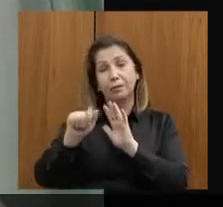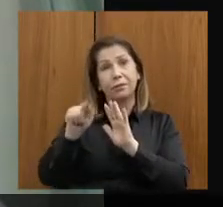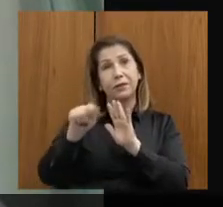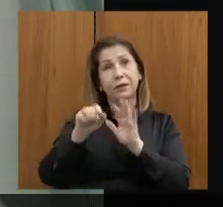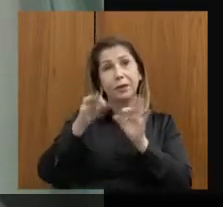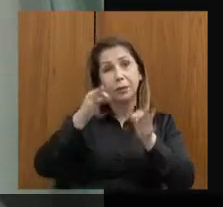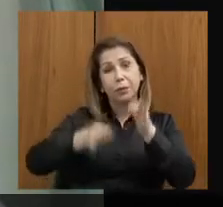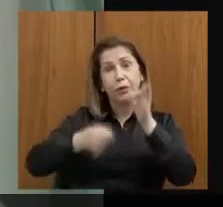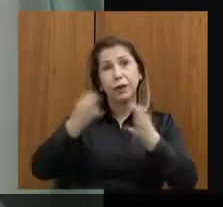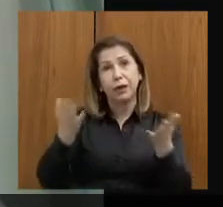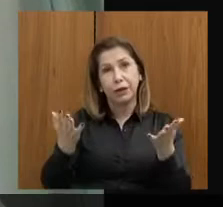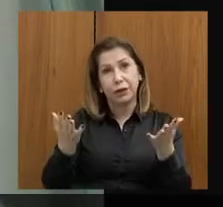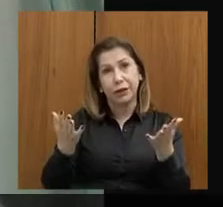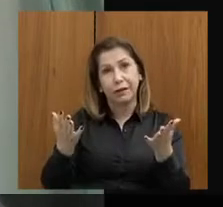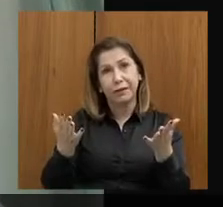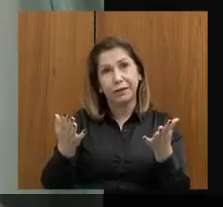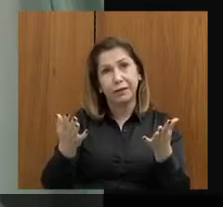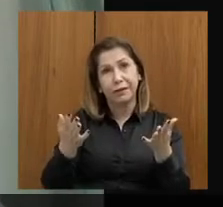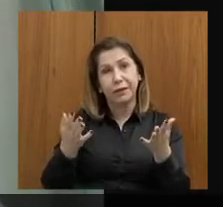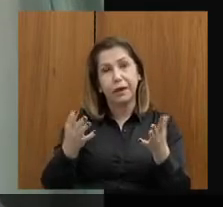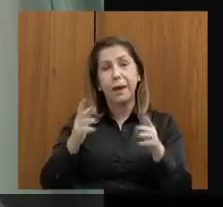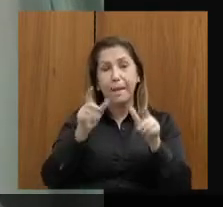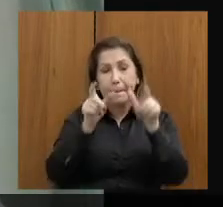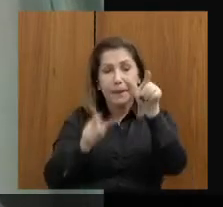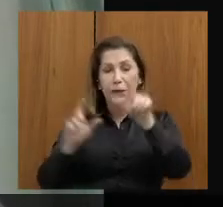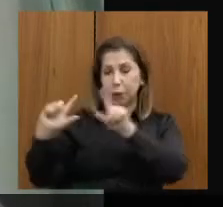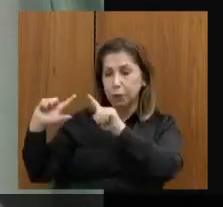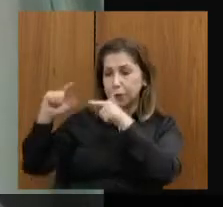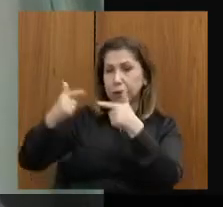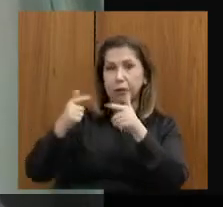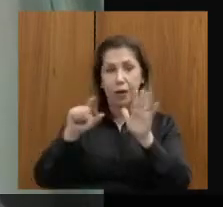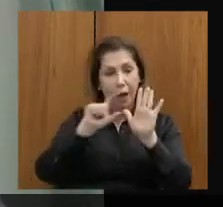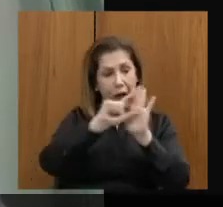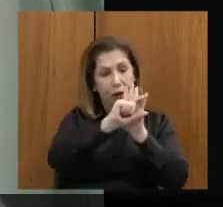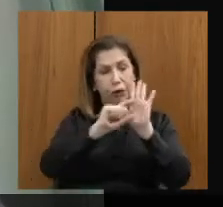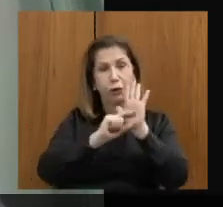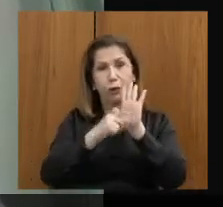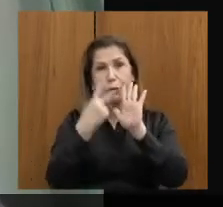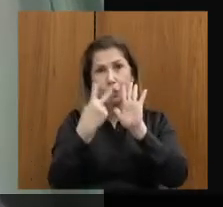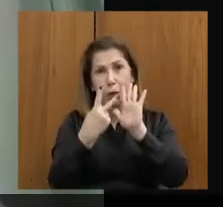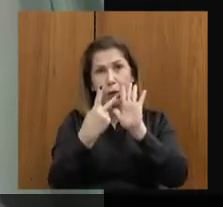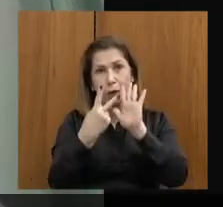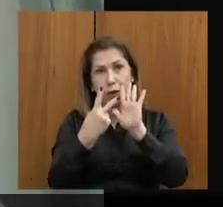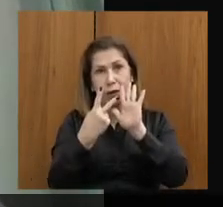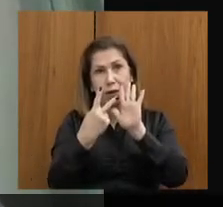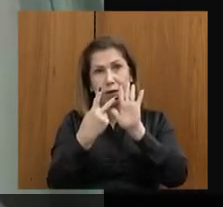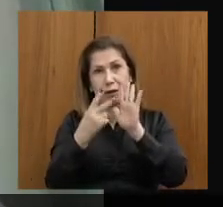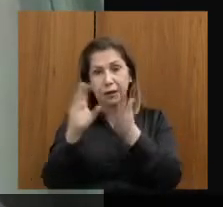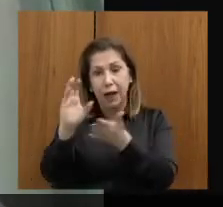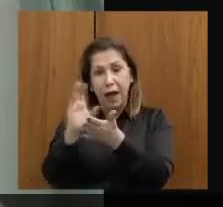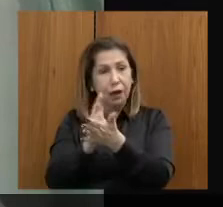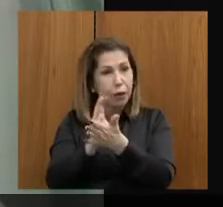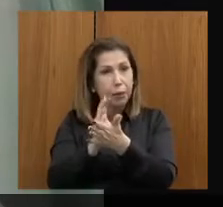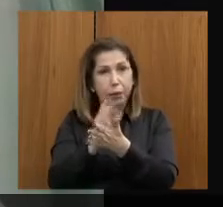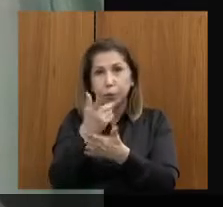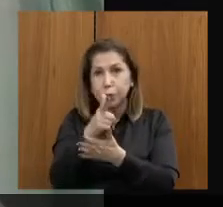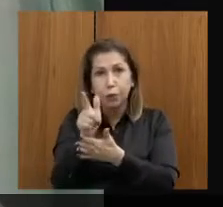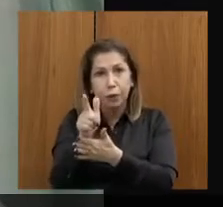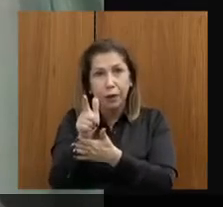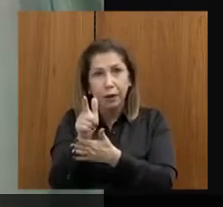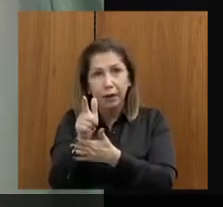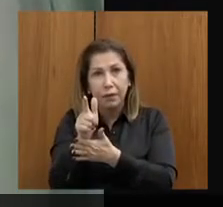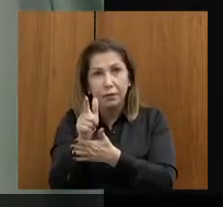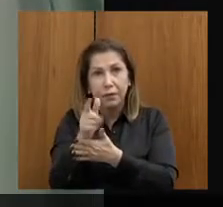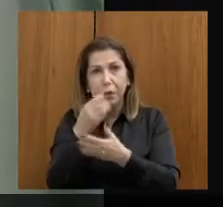e política desenvolvimento sustentável posso mudar de funcionários com os dois antigos seu orçamento decente não tem e essa lei